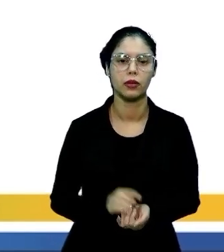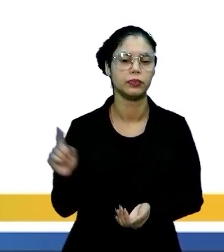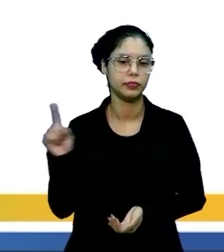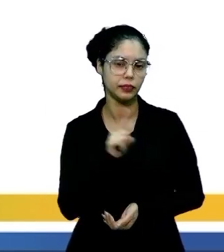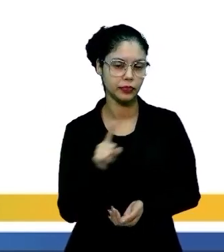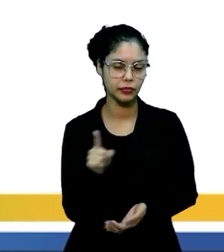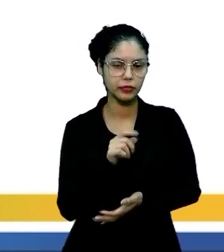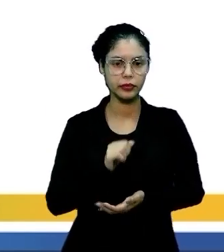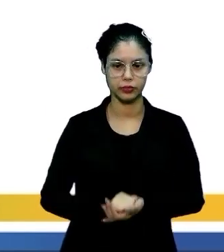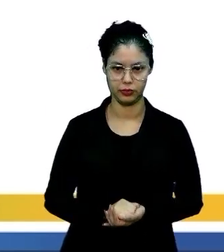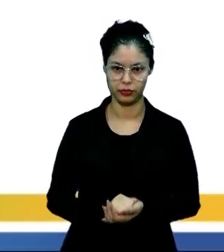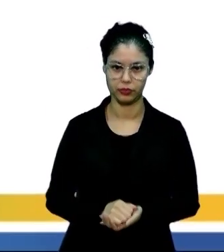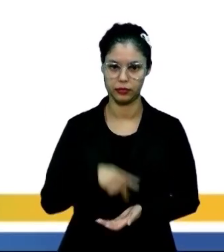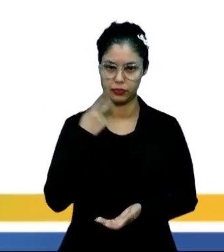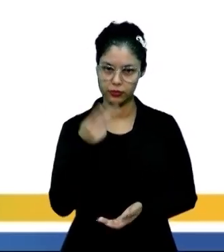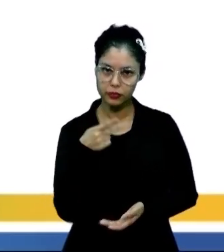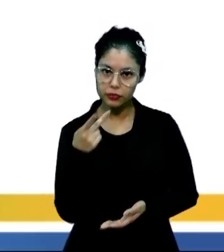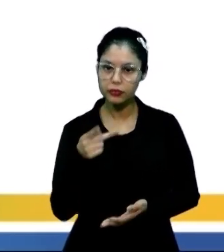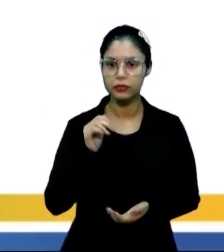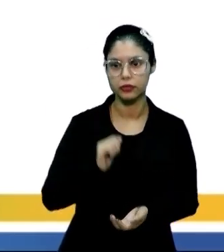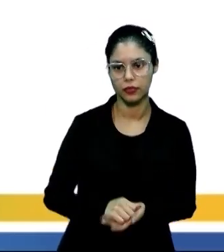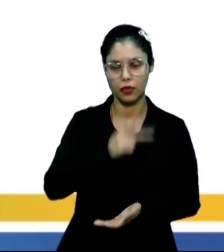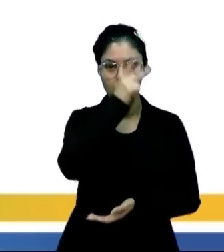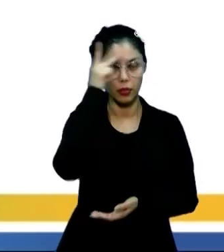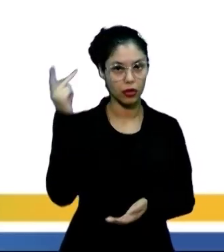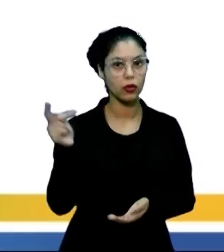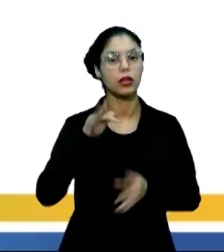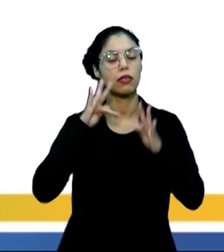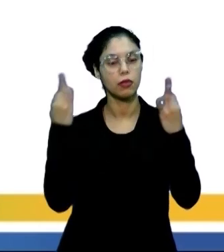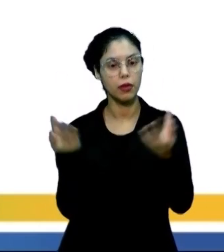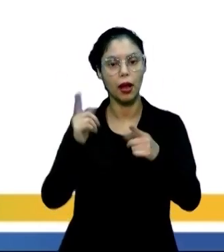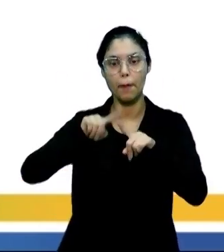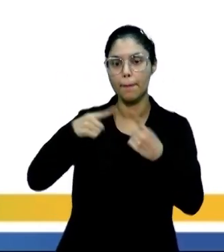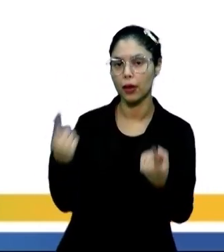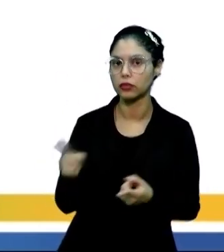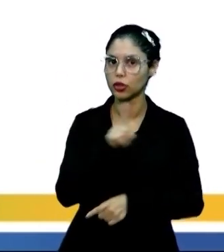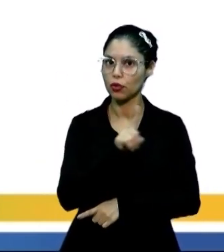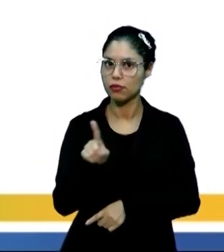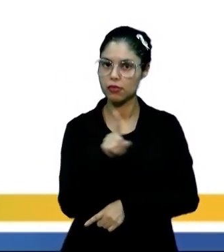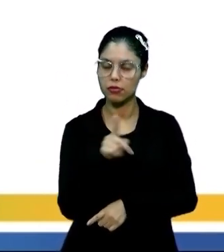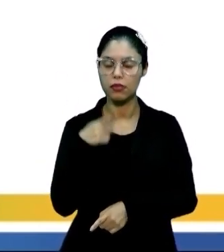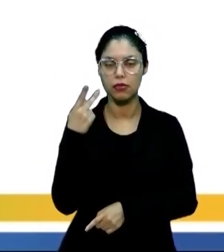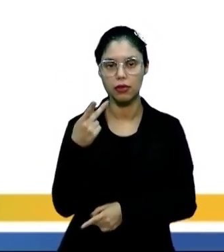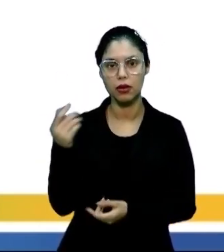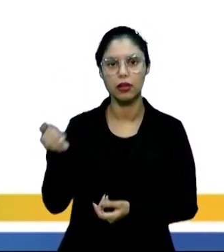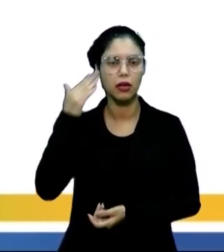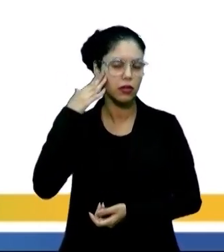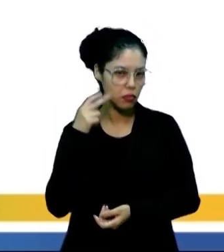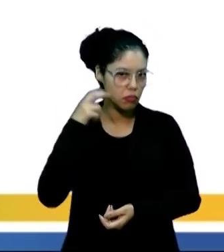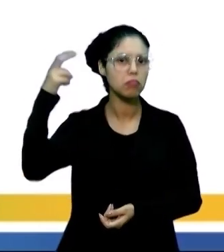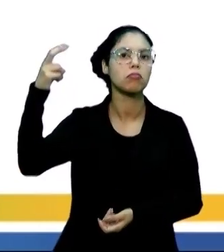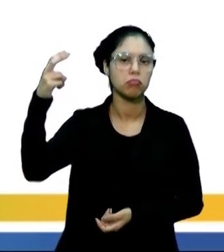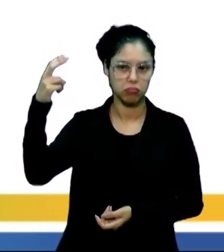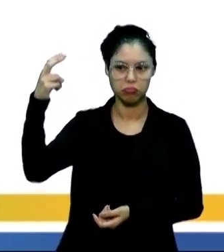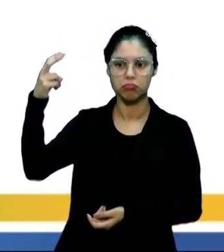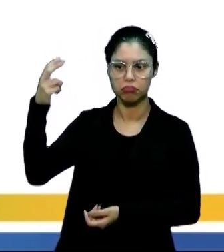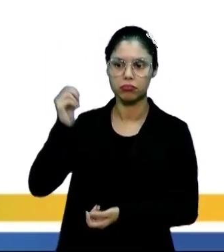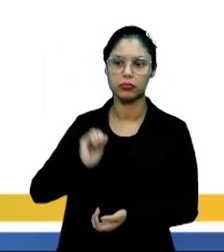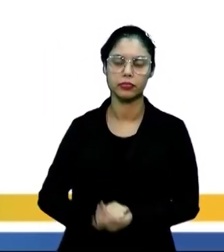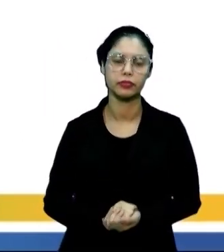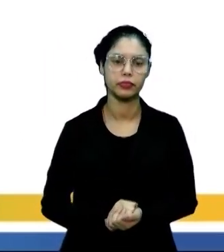Não, também não. Ele fala sobre as pessoas da família, porém não fala da sabedoria ou do quanto isso